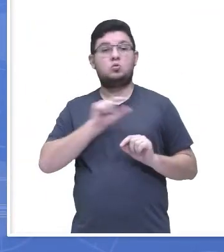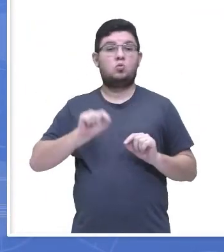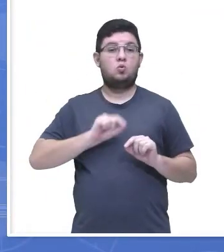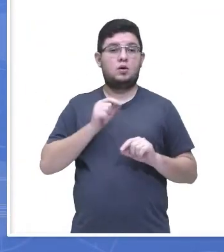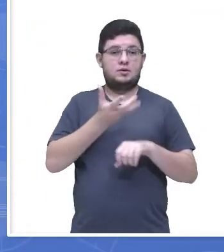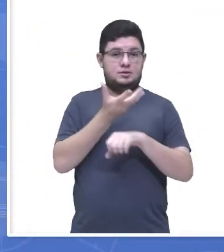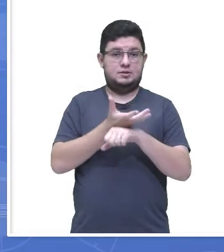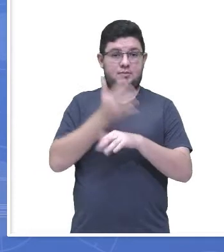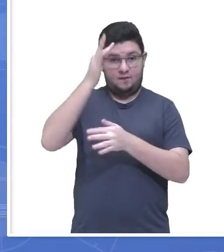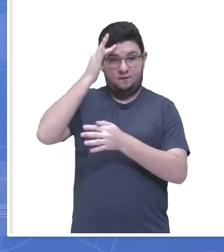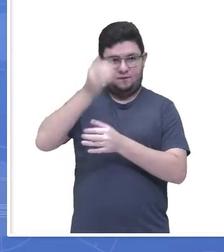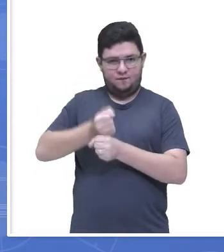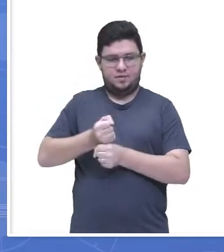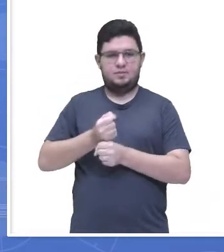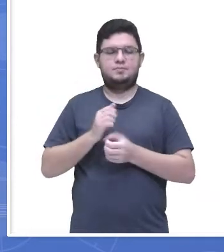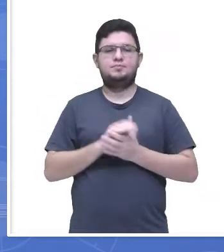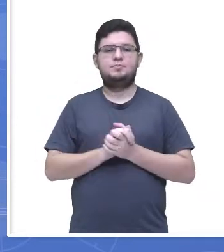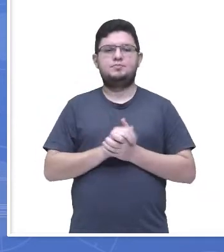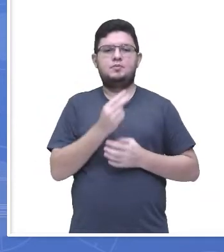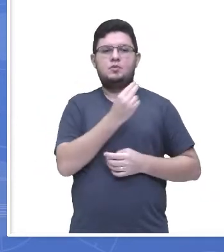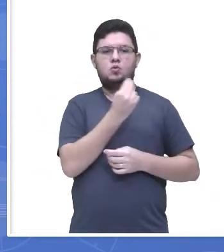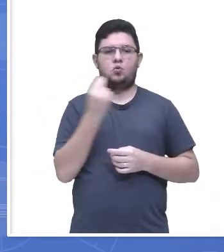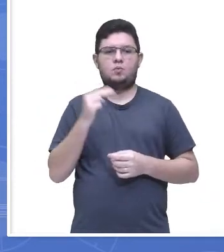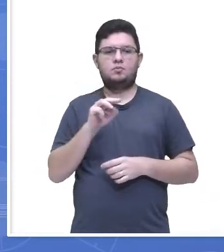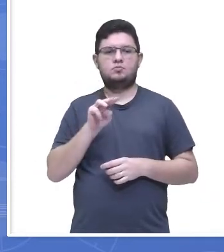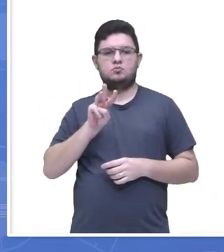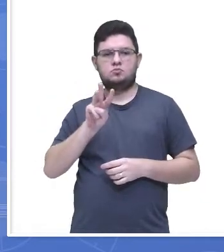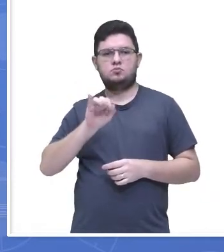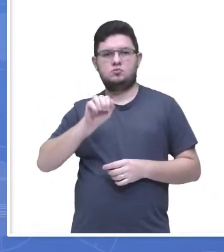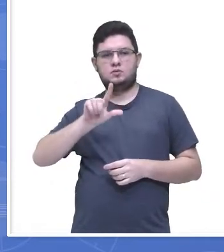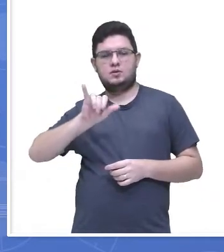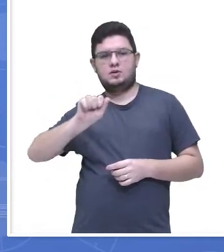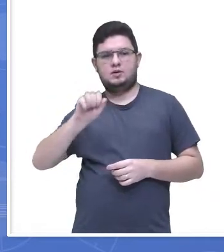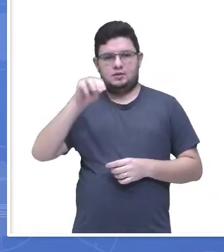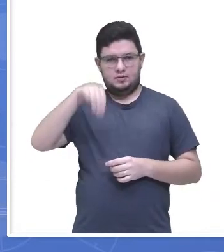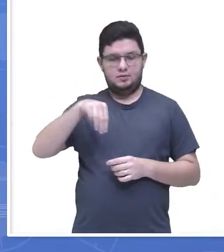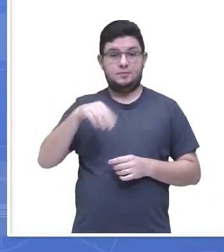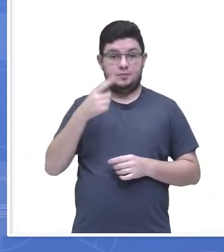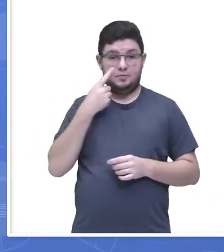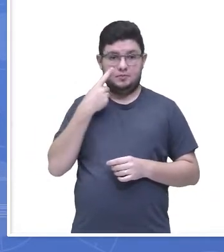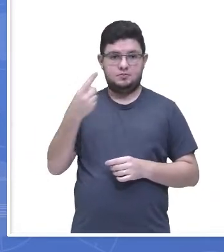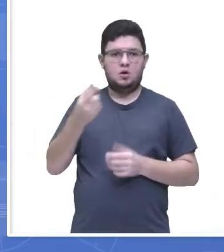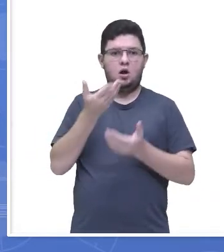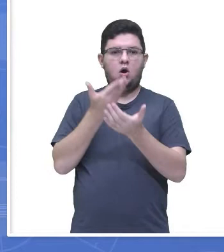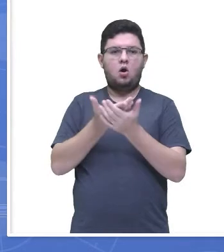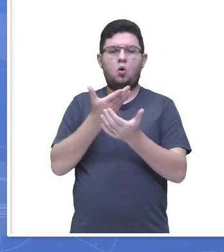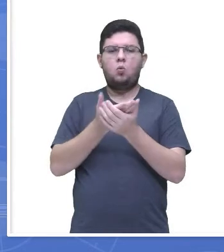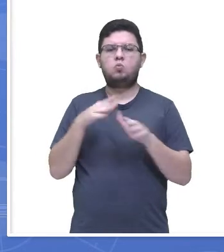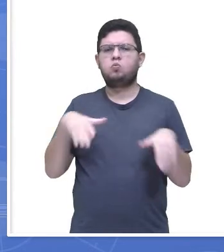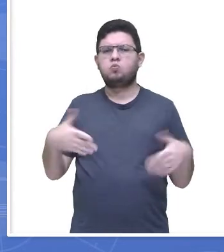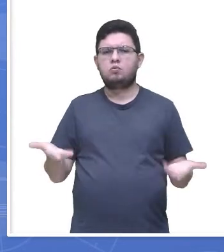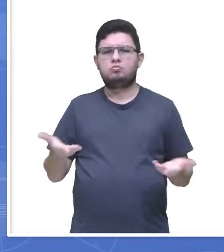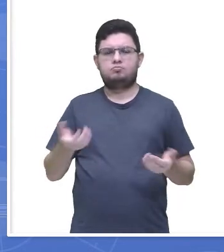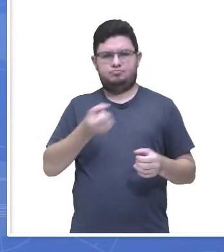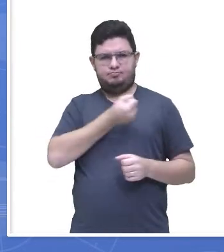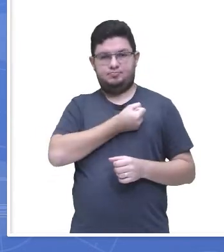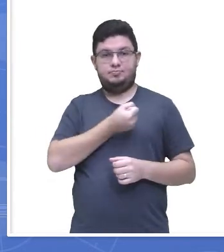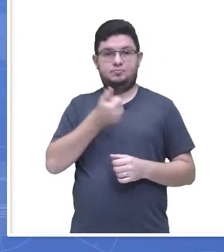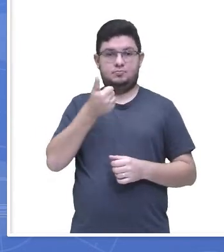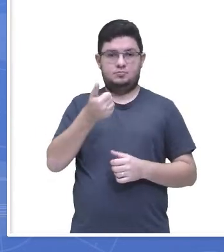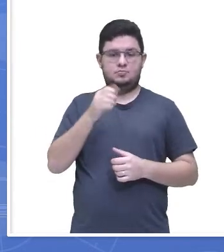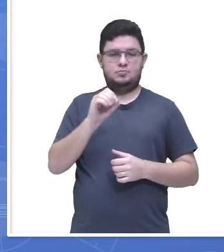Então, vamos... Temos mais respostas? Isso, olha aí. A Alexander colocou a letra A também. Então, a letra A parece que está